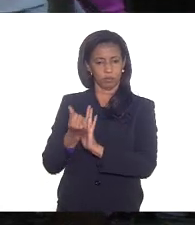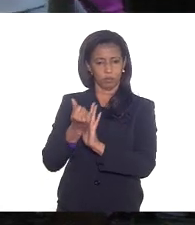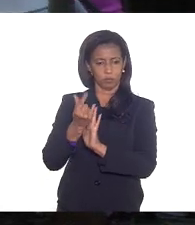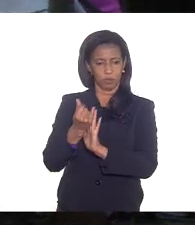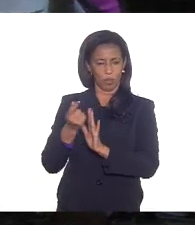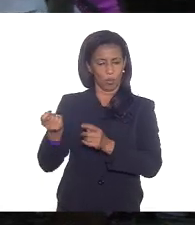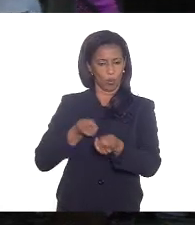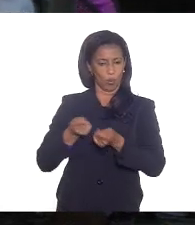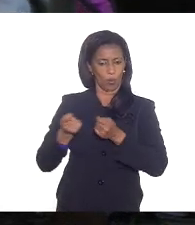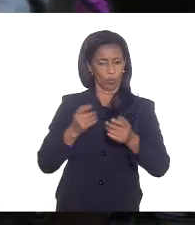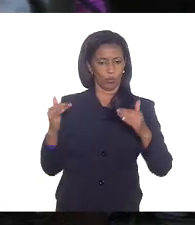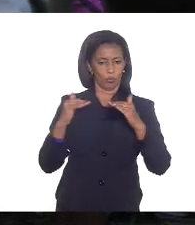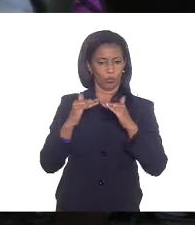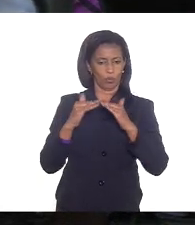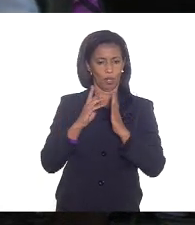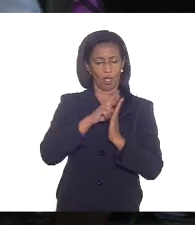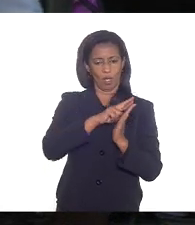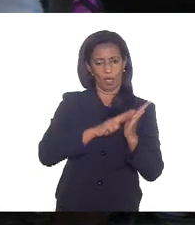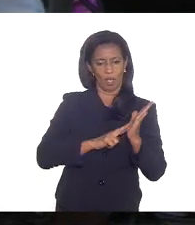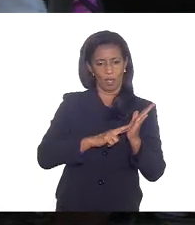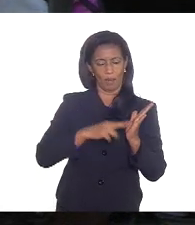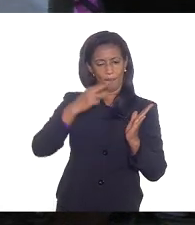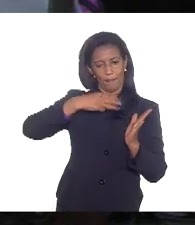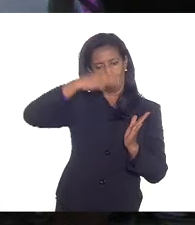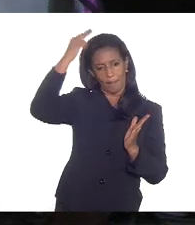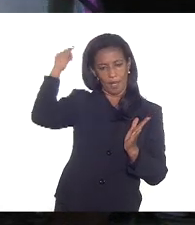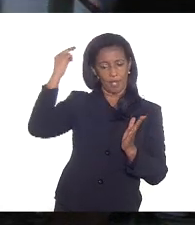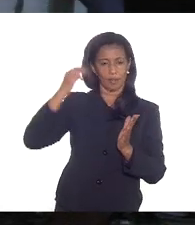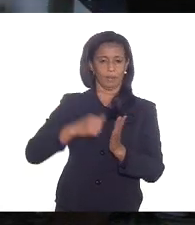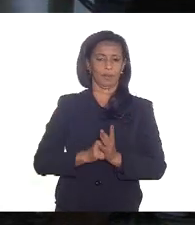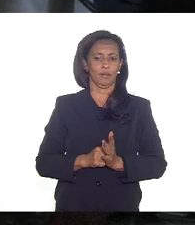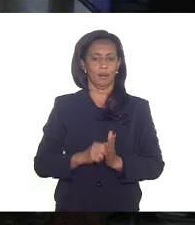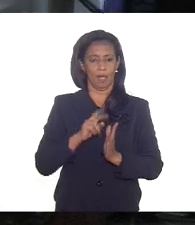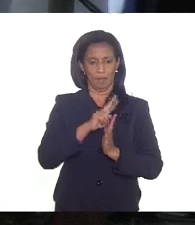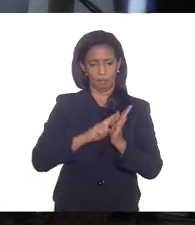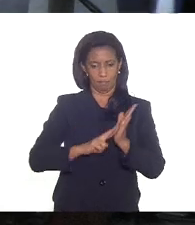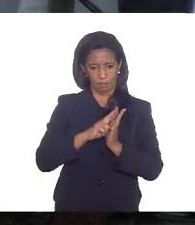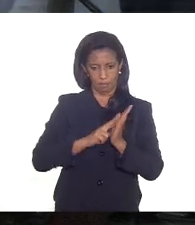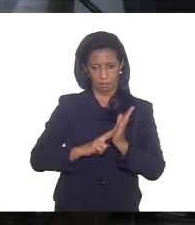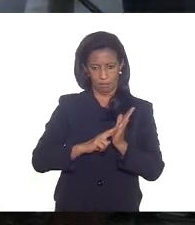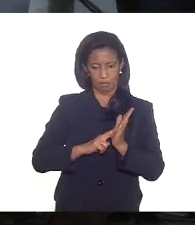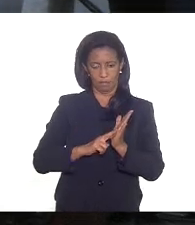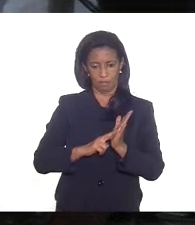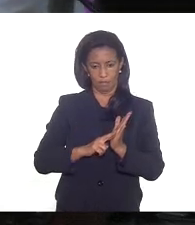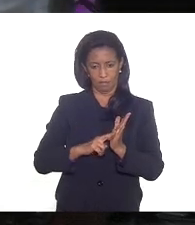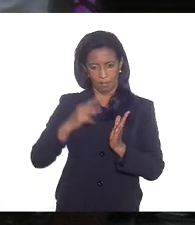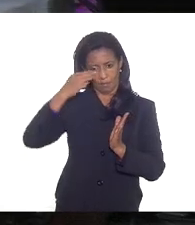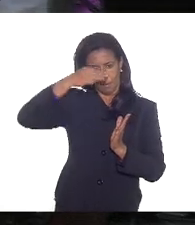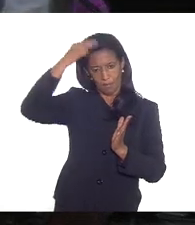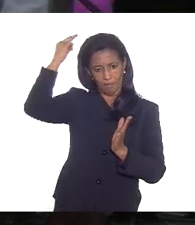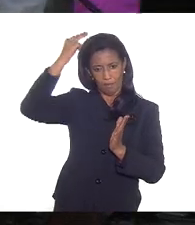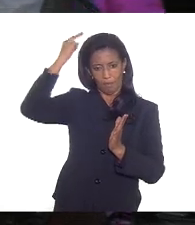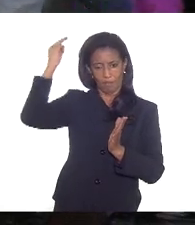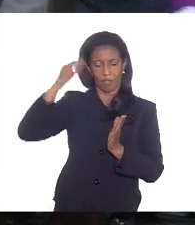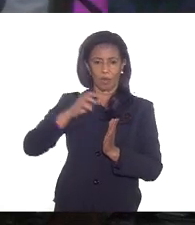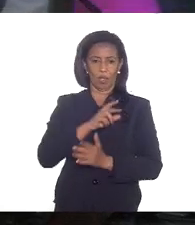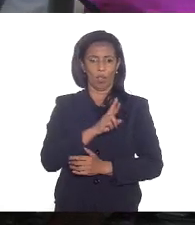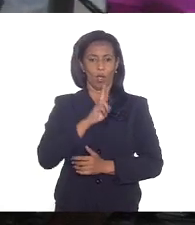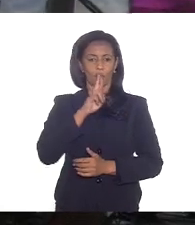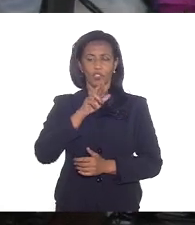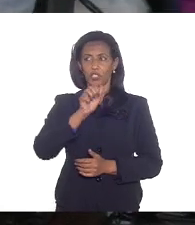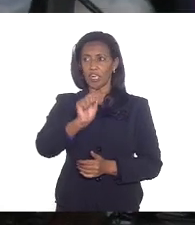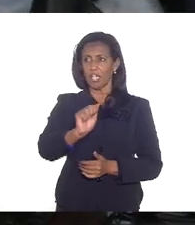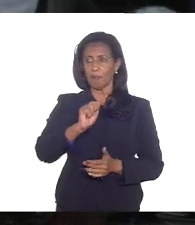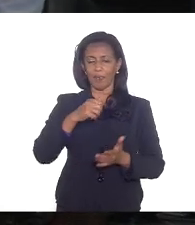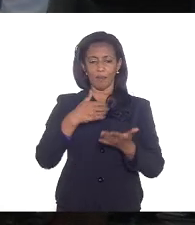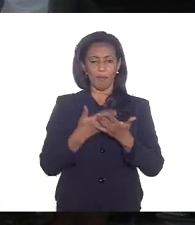financeira e controle favorável ela tô dado mas Pacheco relator deputado é mas Pacheco Rodrigo Amorim mais